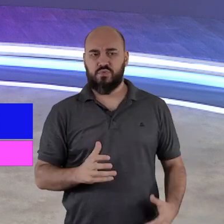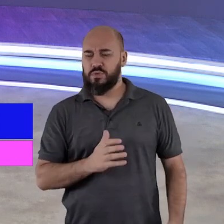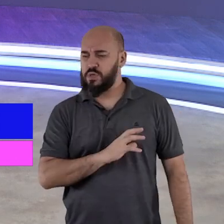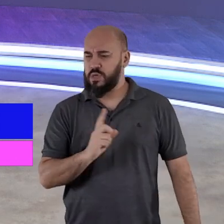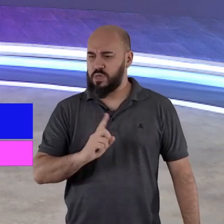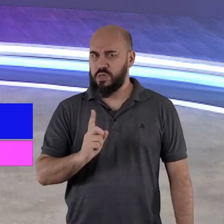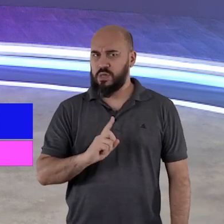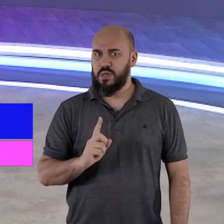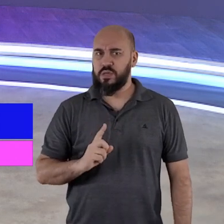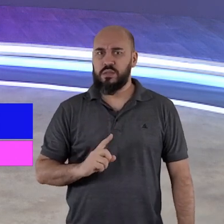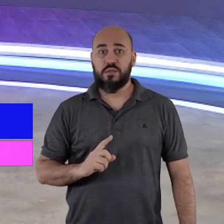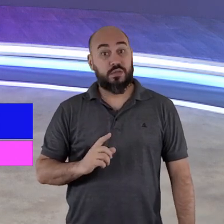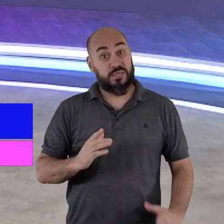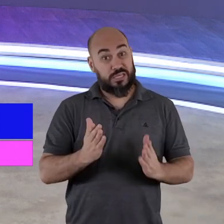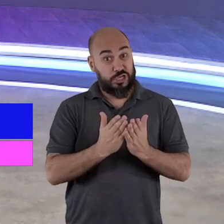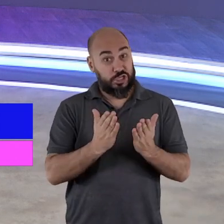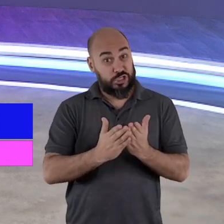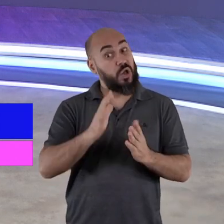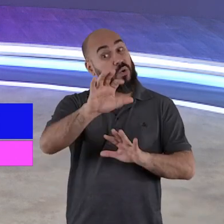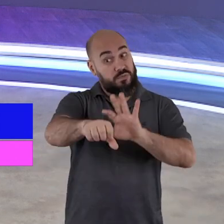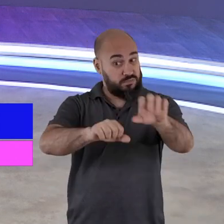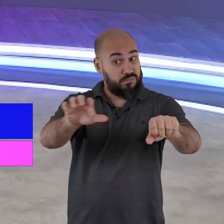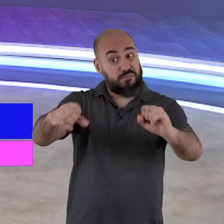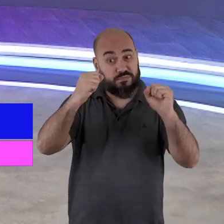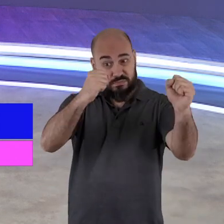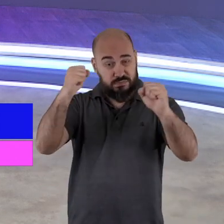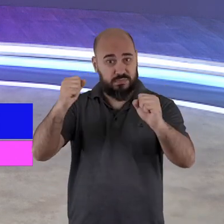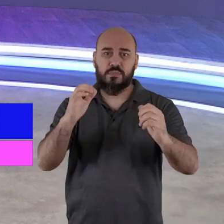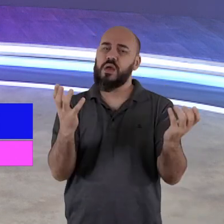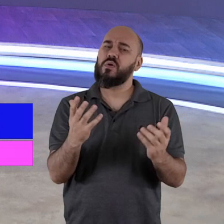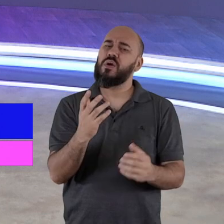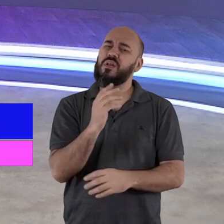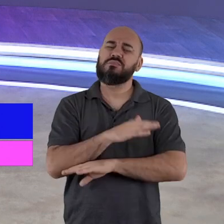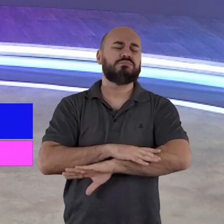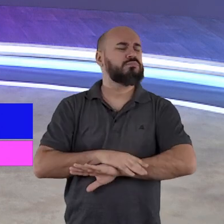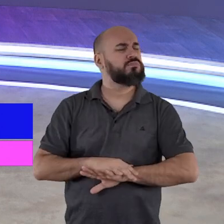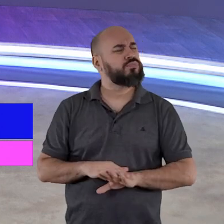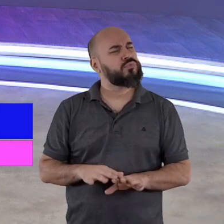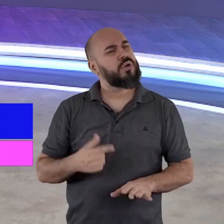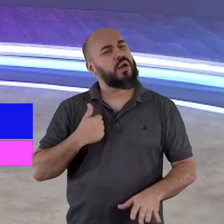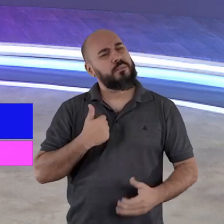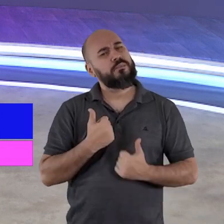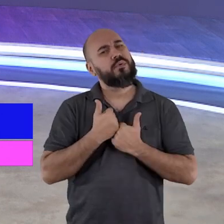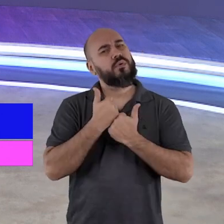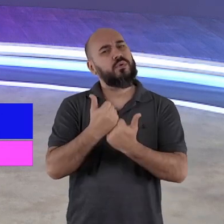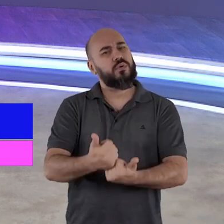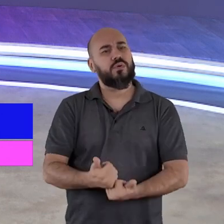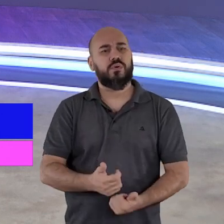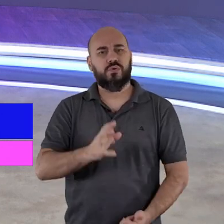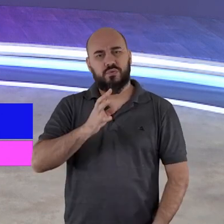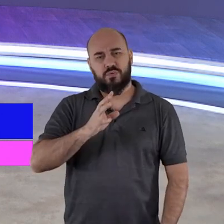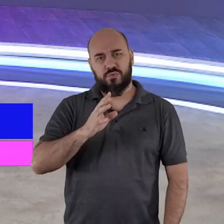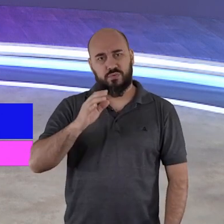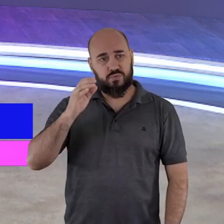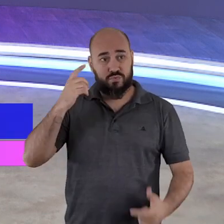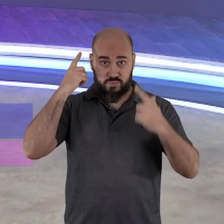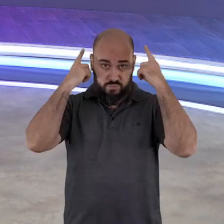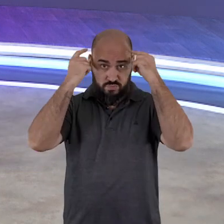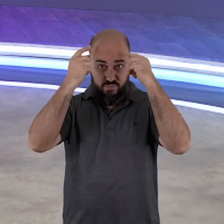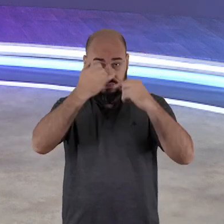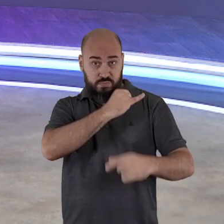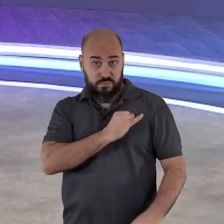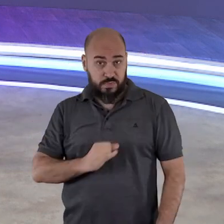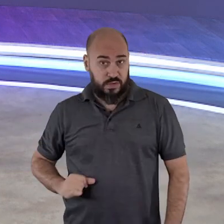sendo exterminados, passam agora a contar com o apoio, a força do imperador. Mas aconteceu